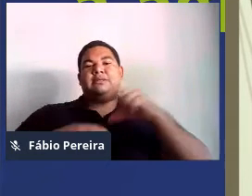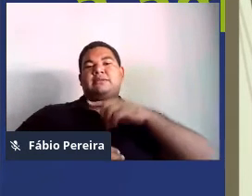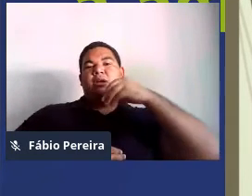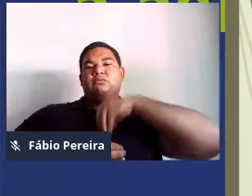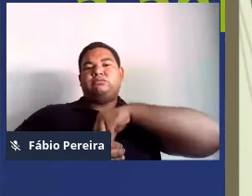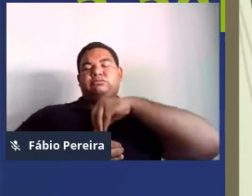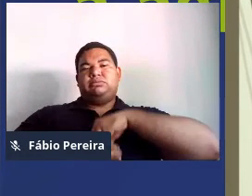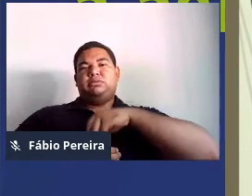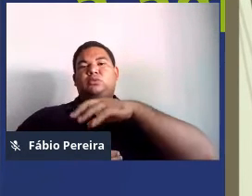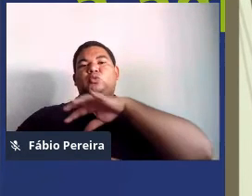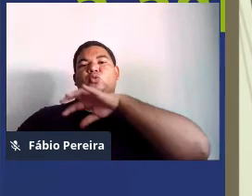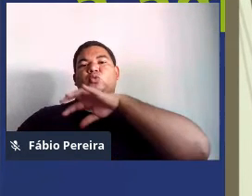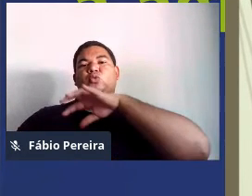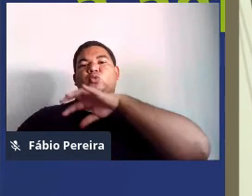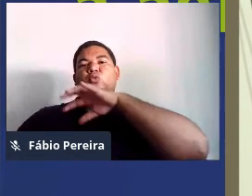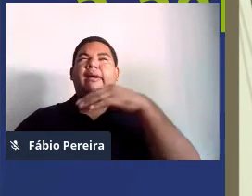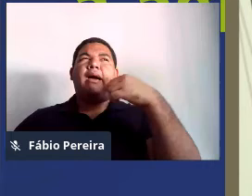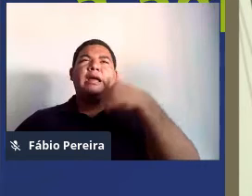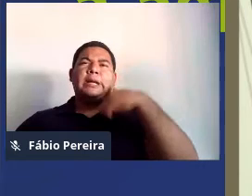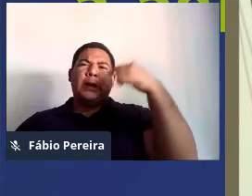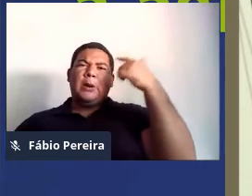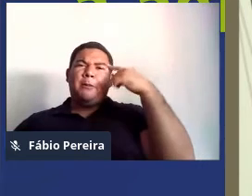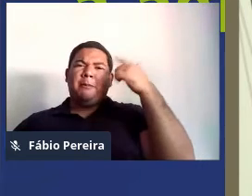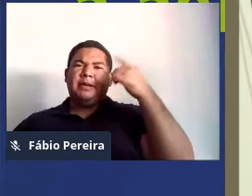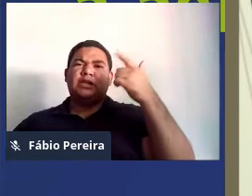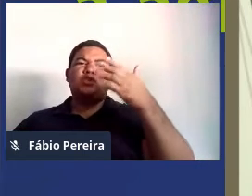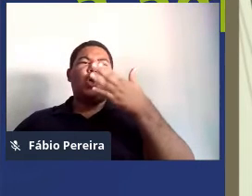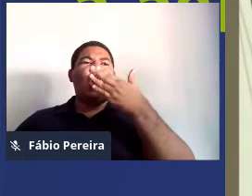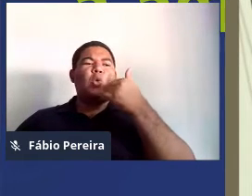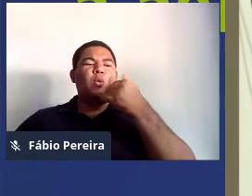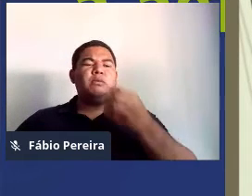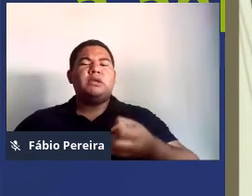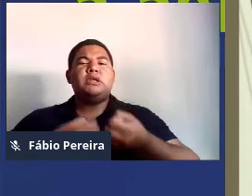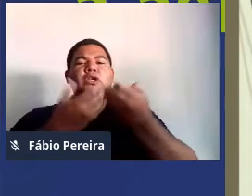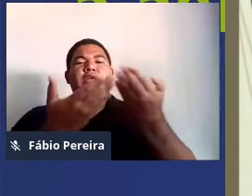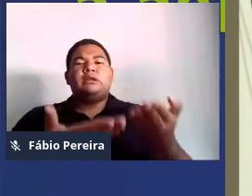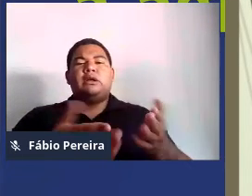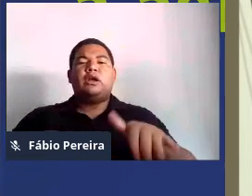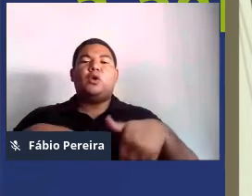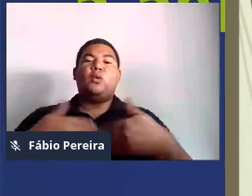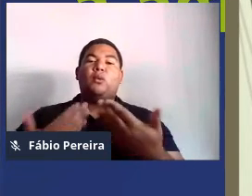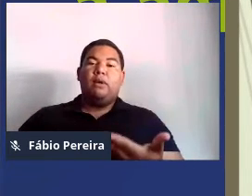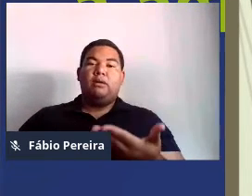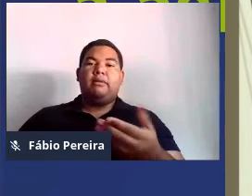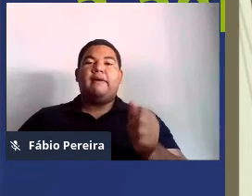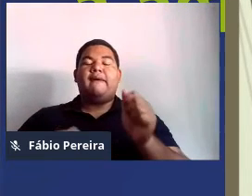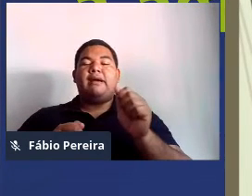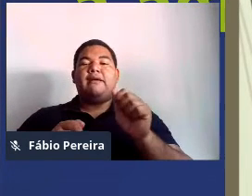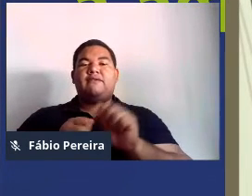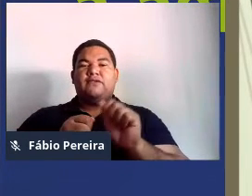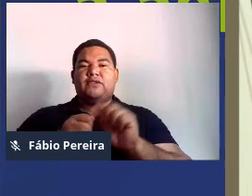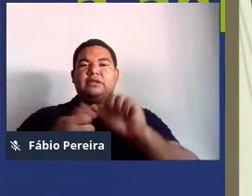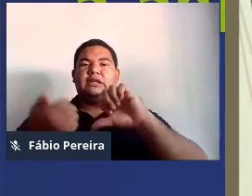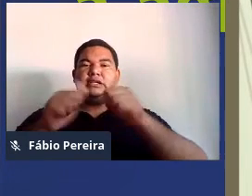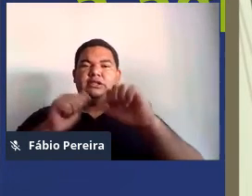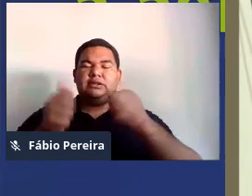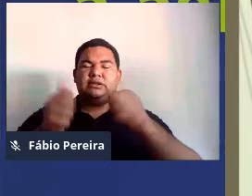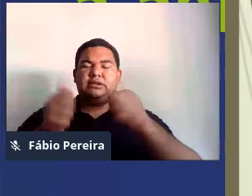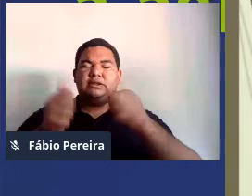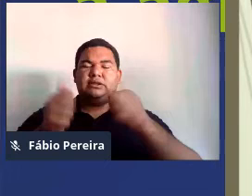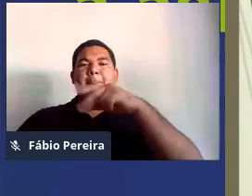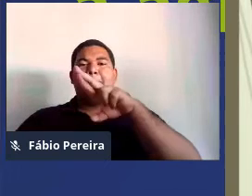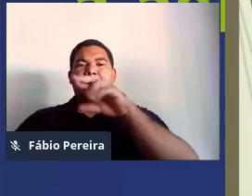de alimento eu posso dar para essa espécie. Quando fizemos isso, vimos que ele tem proteases, ou